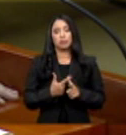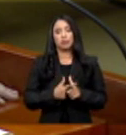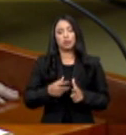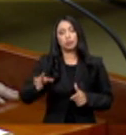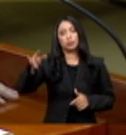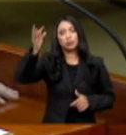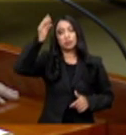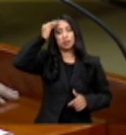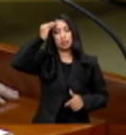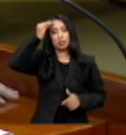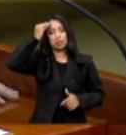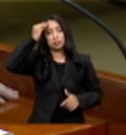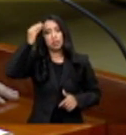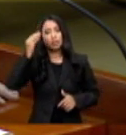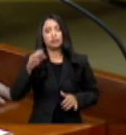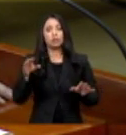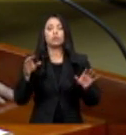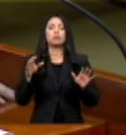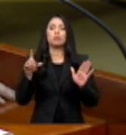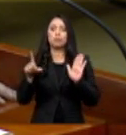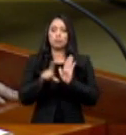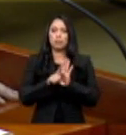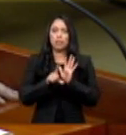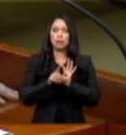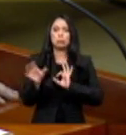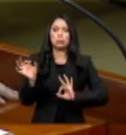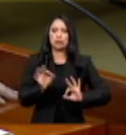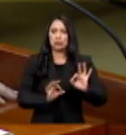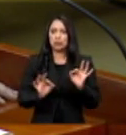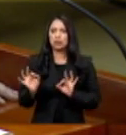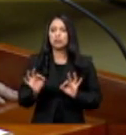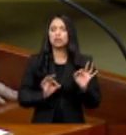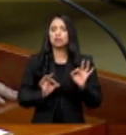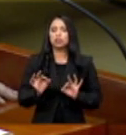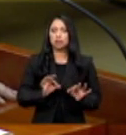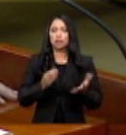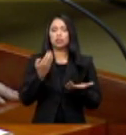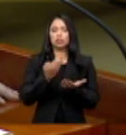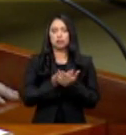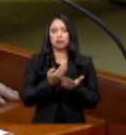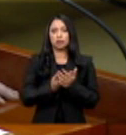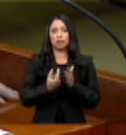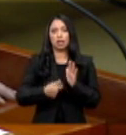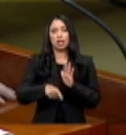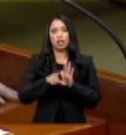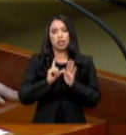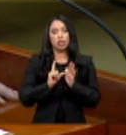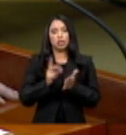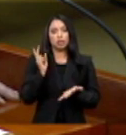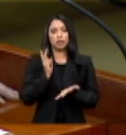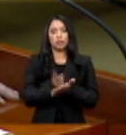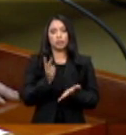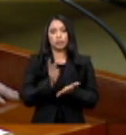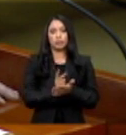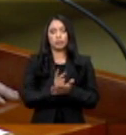ABDIB, foi uma lei muito bem estruturada, bem planejada, bem estudada. Antes mesmo dela,